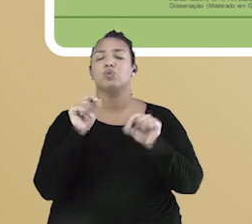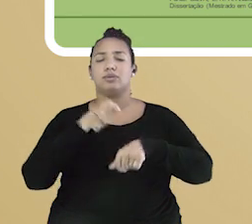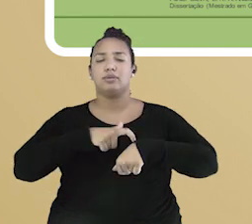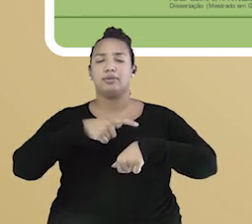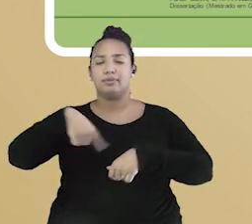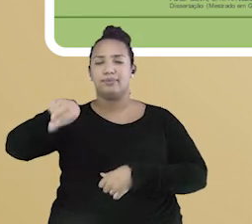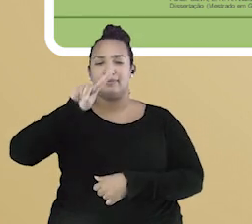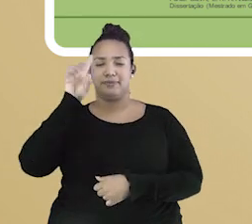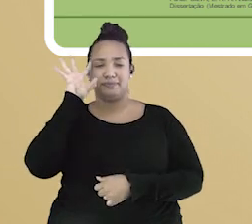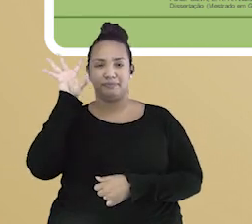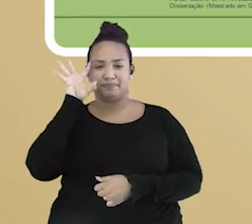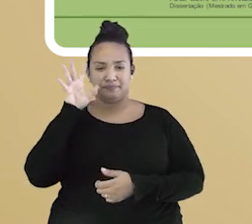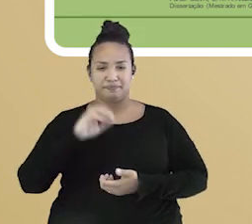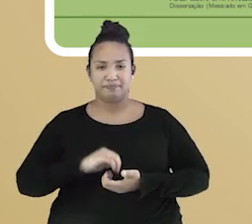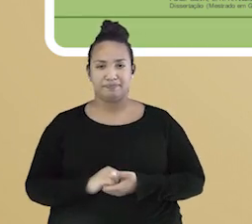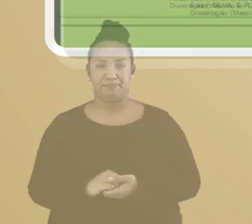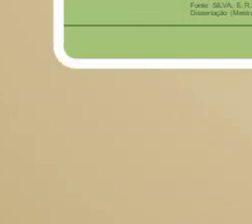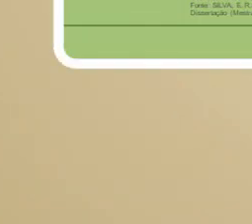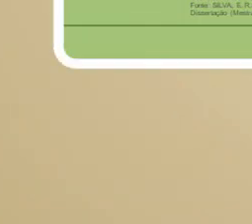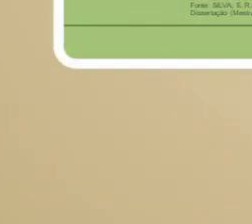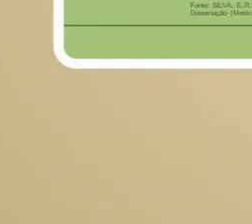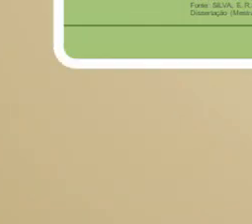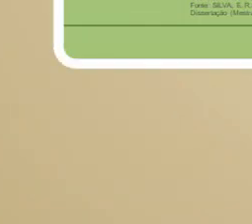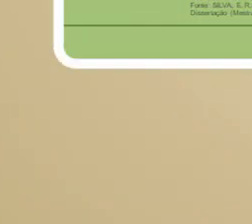Vocês terão um tempinho para observar.